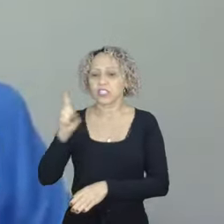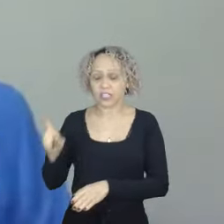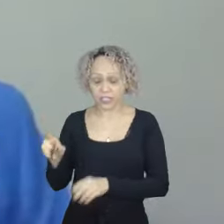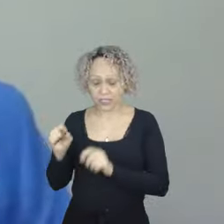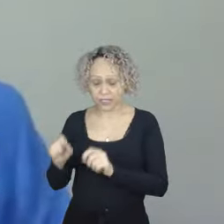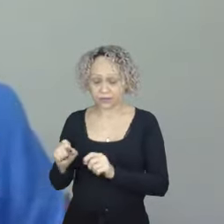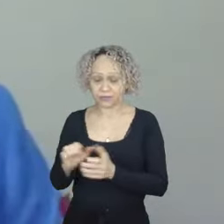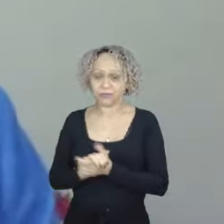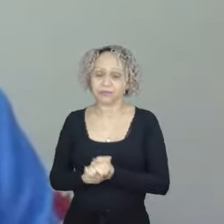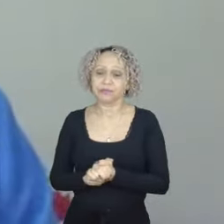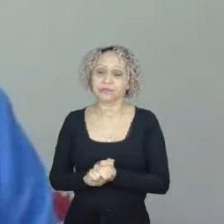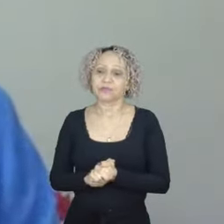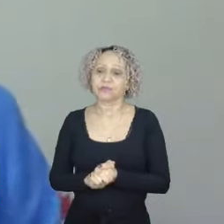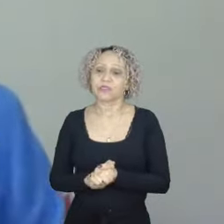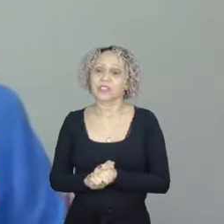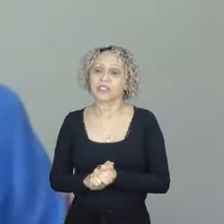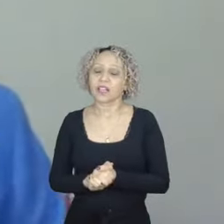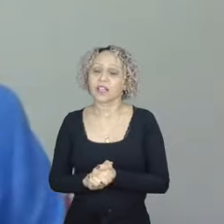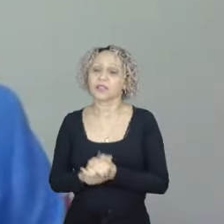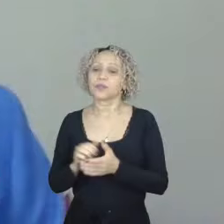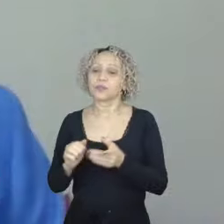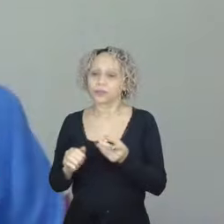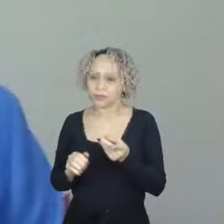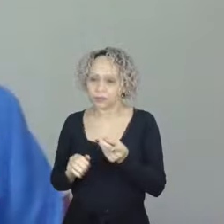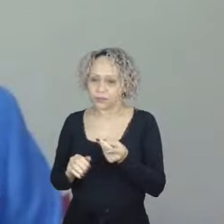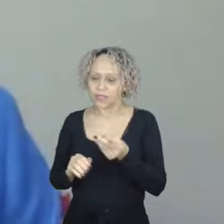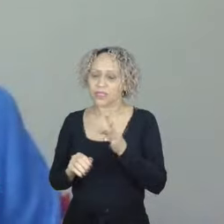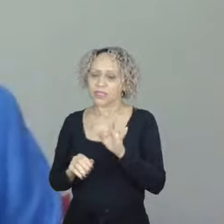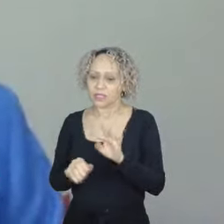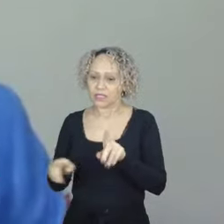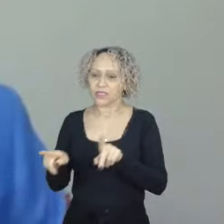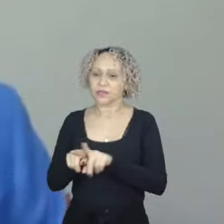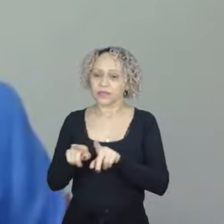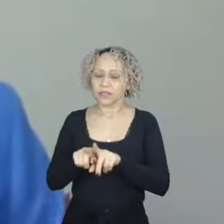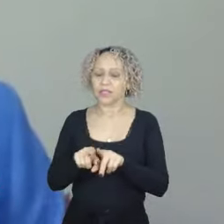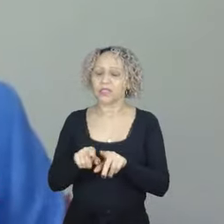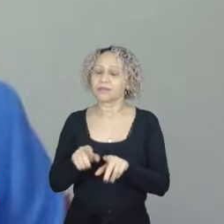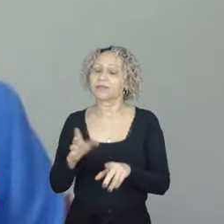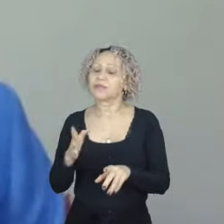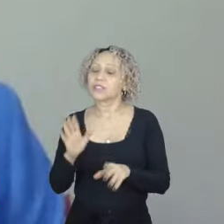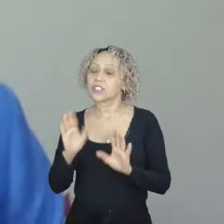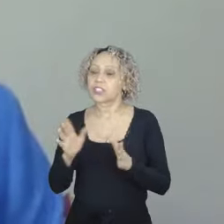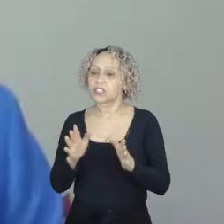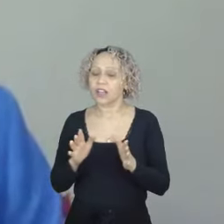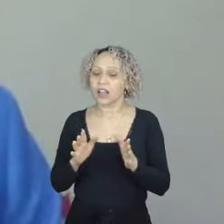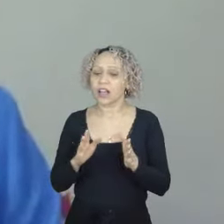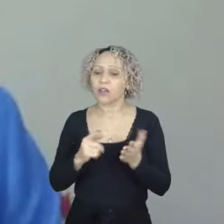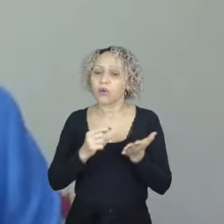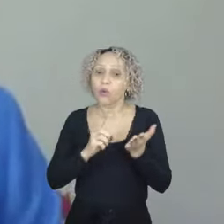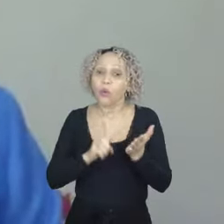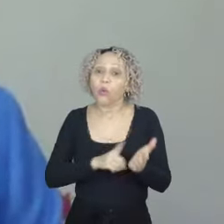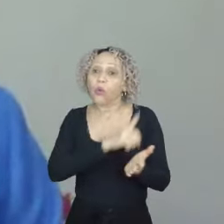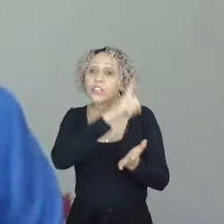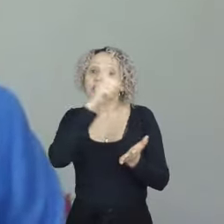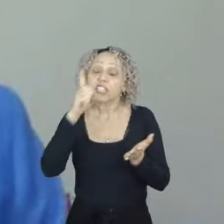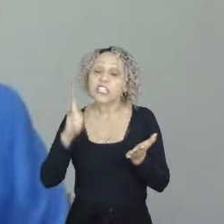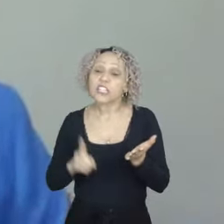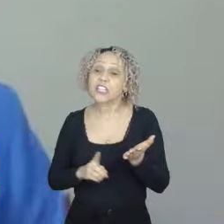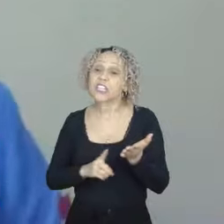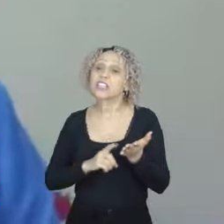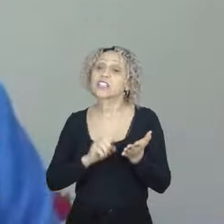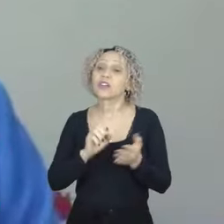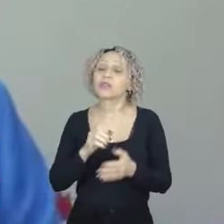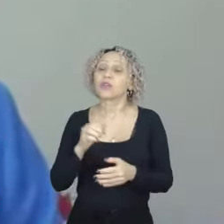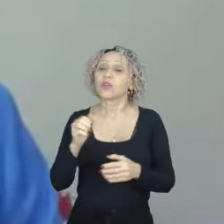a nossa pré-campanha, né? Organizar as candidaturas, com datas estabelecidas e fazer com que